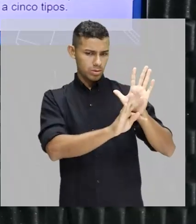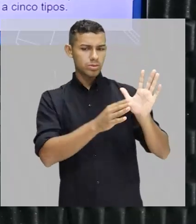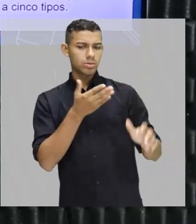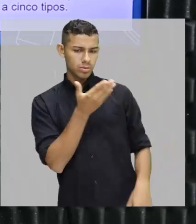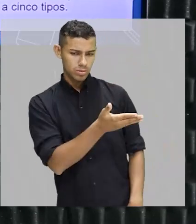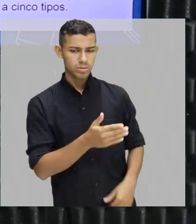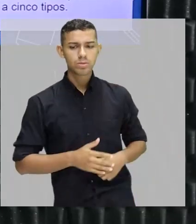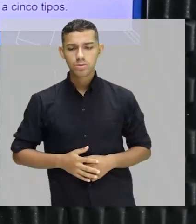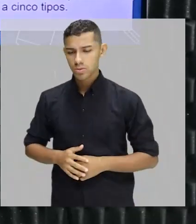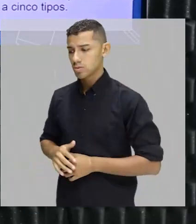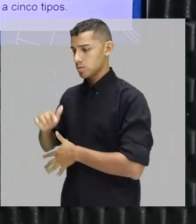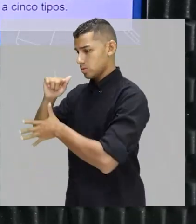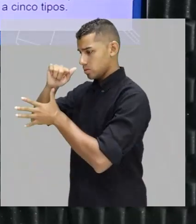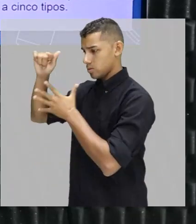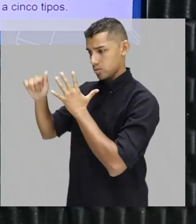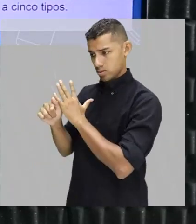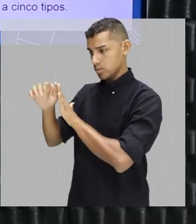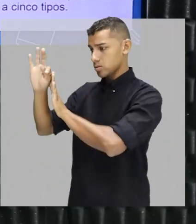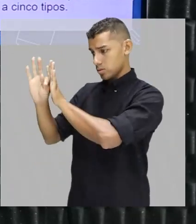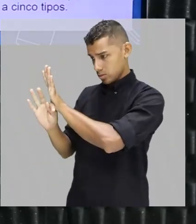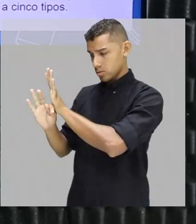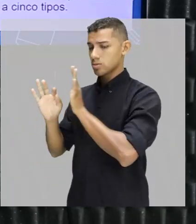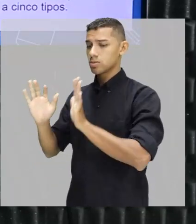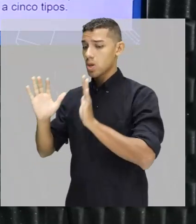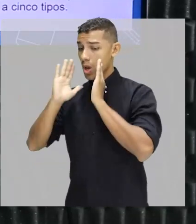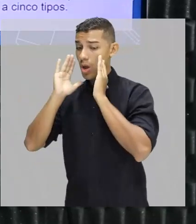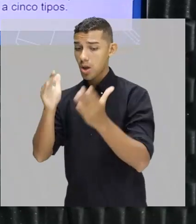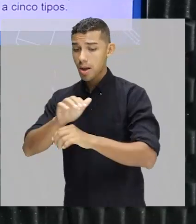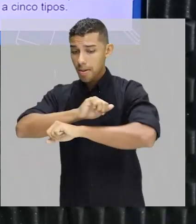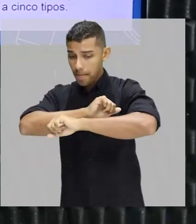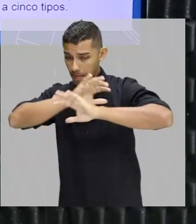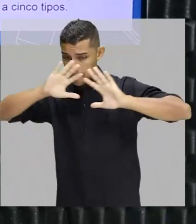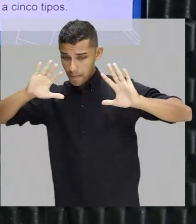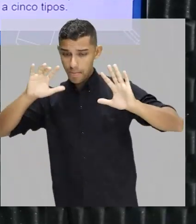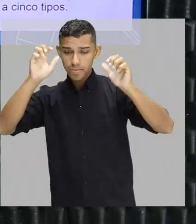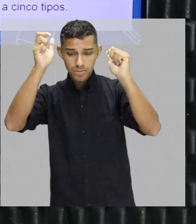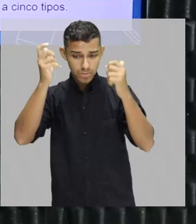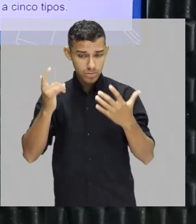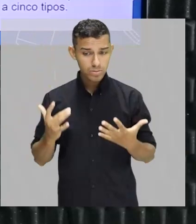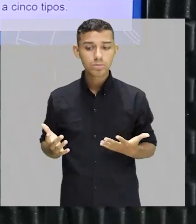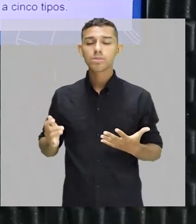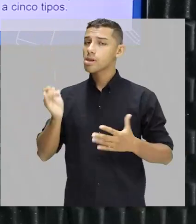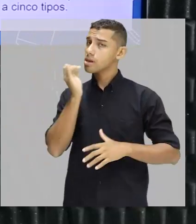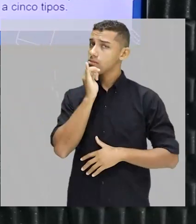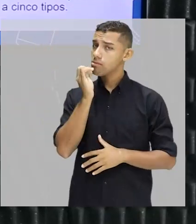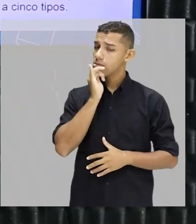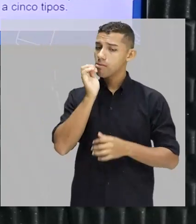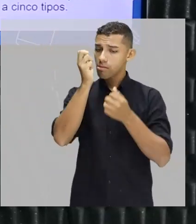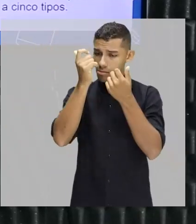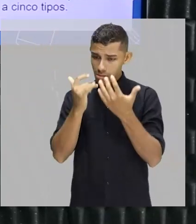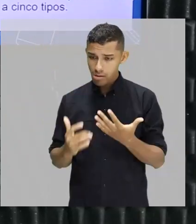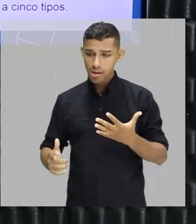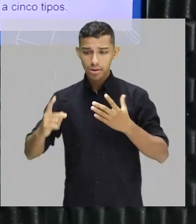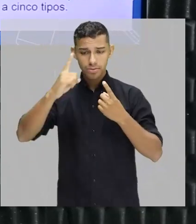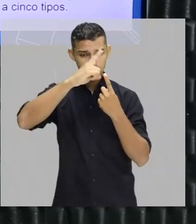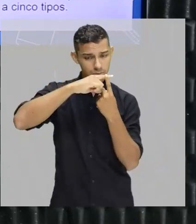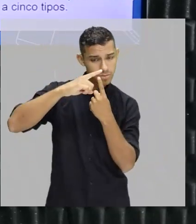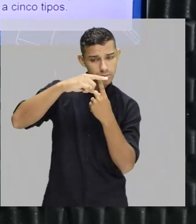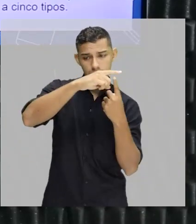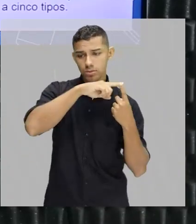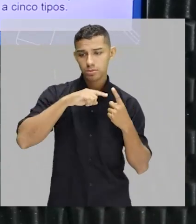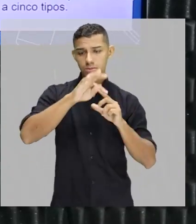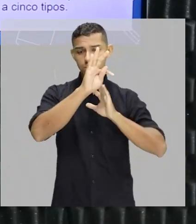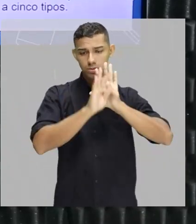textual. Então, de uma forma bem objetiva, de uma forma bem clara, quando falar de tipo textual, vocês vão lembrar logo das